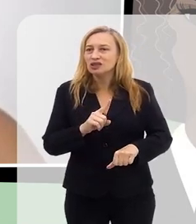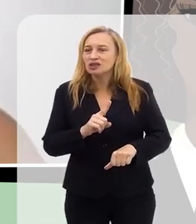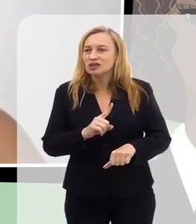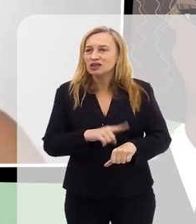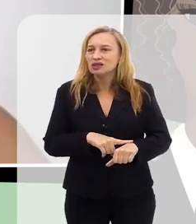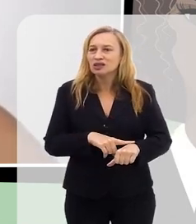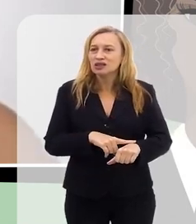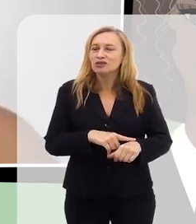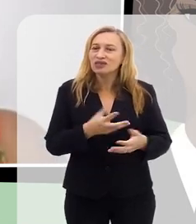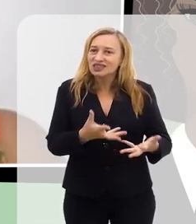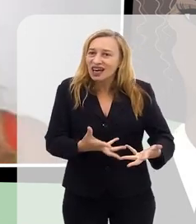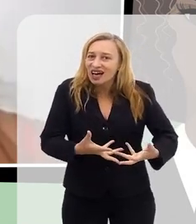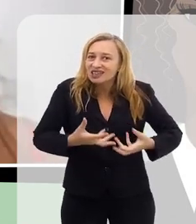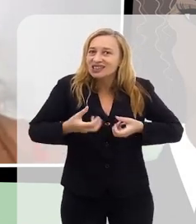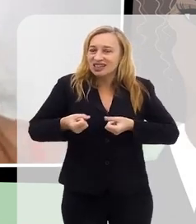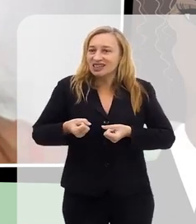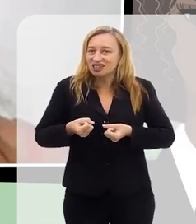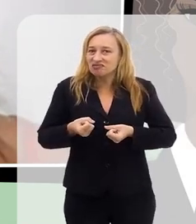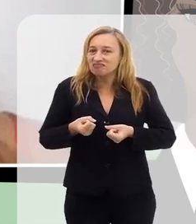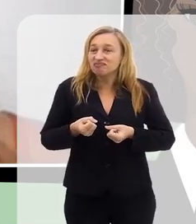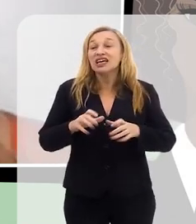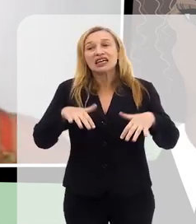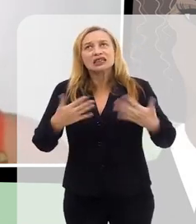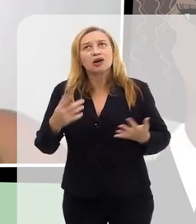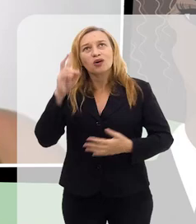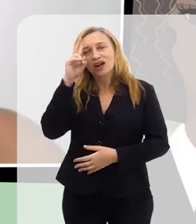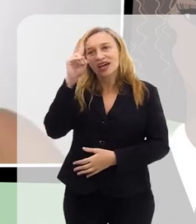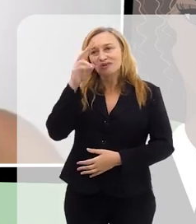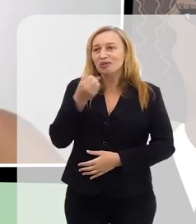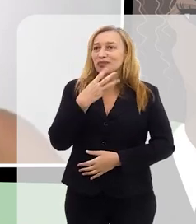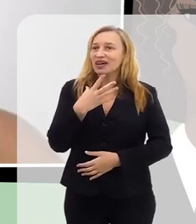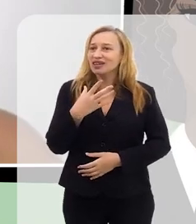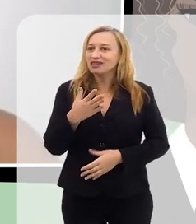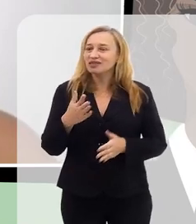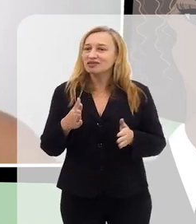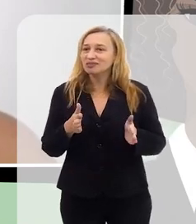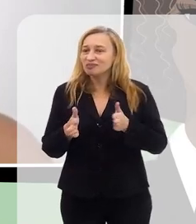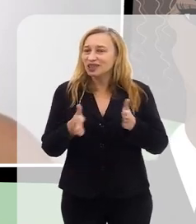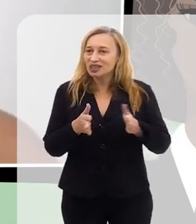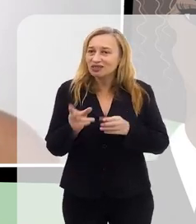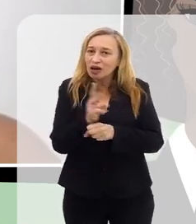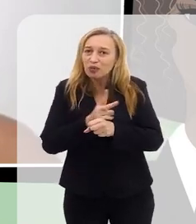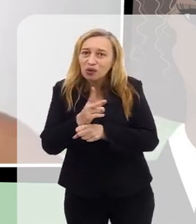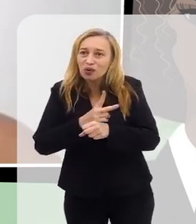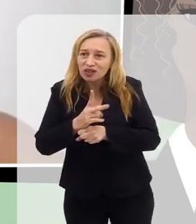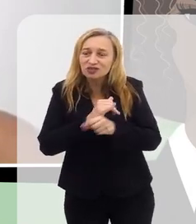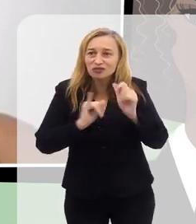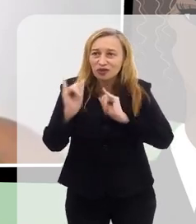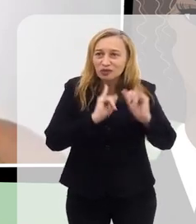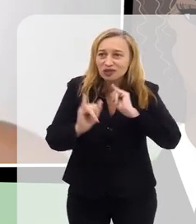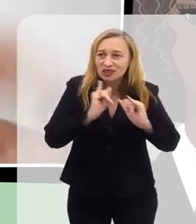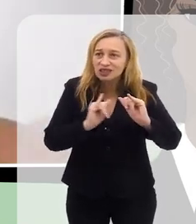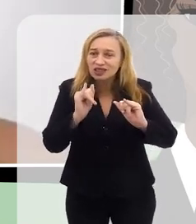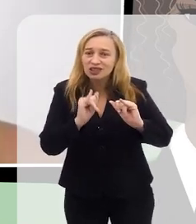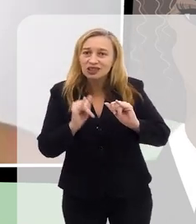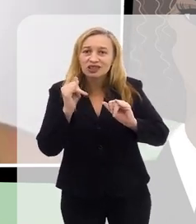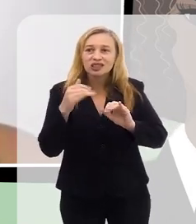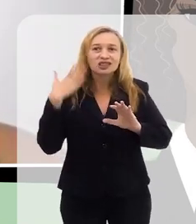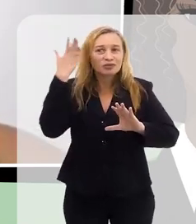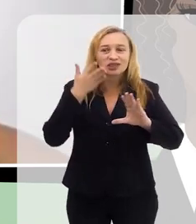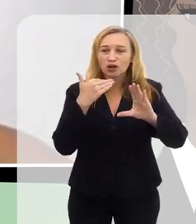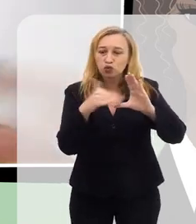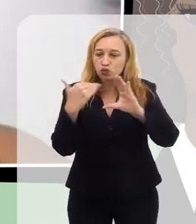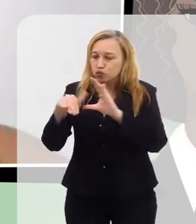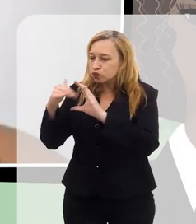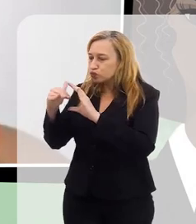desse momento, foi ser acolhida. Então, eu lembro muito bem que na época, quando eu estava buscando informação, mandando essas